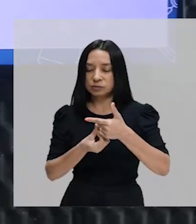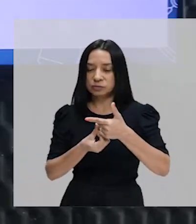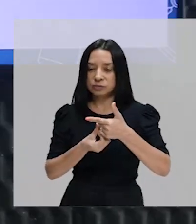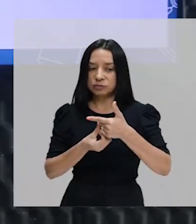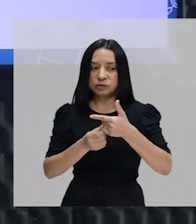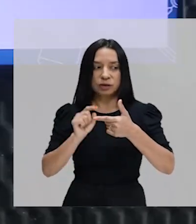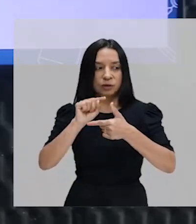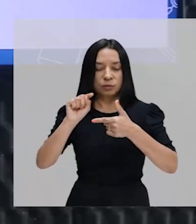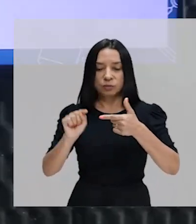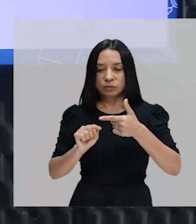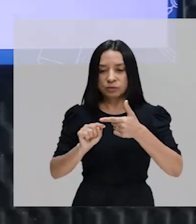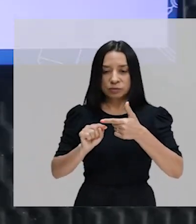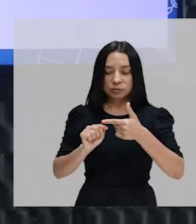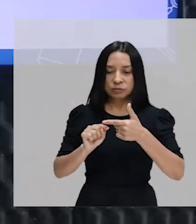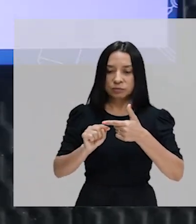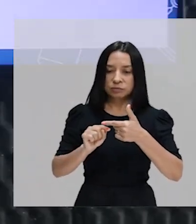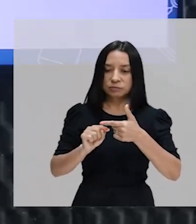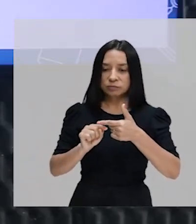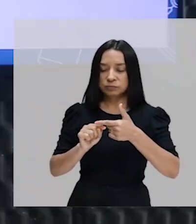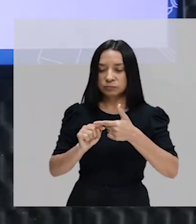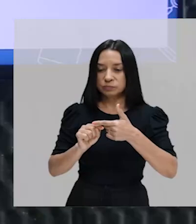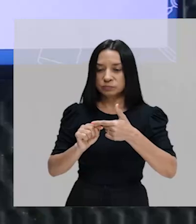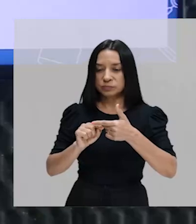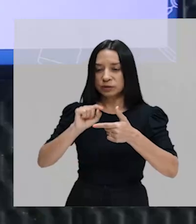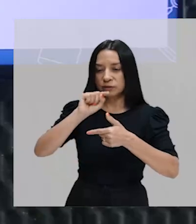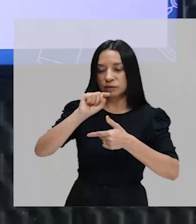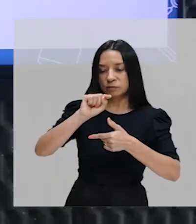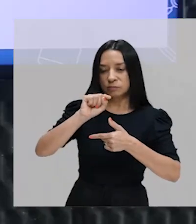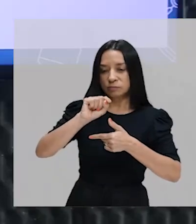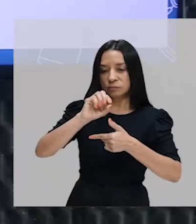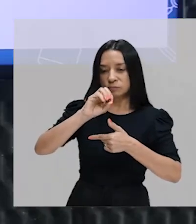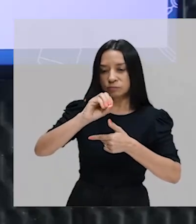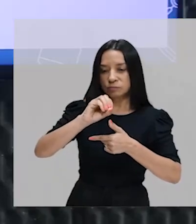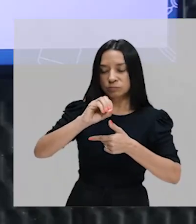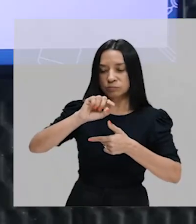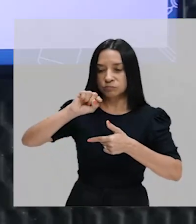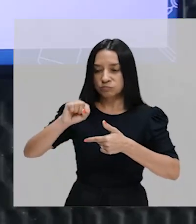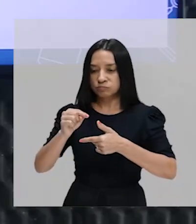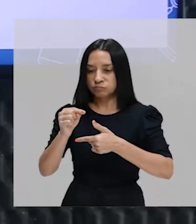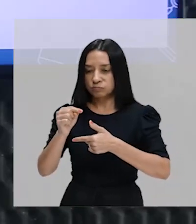é fração geratriz da dízima periódica dada por